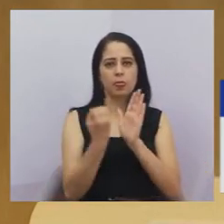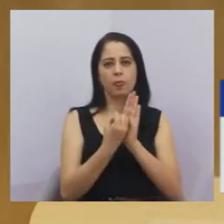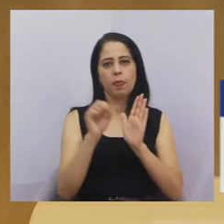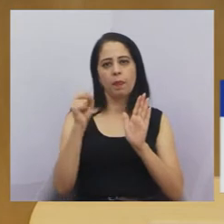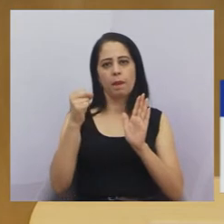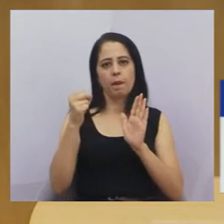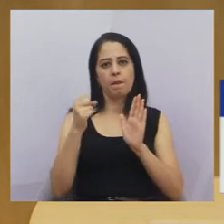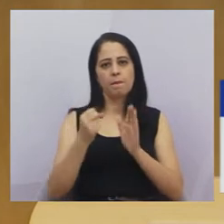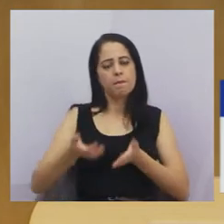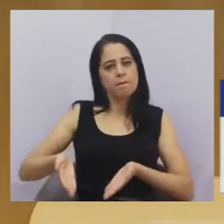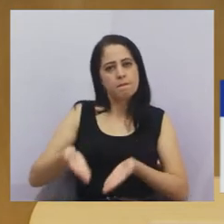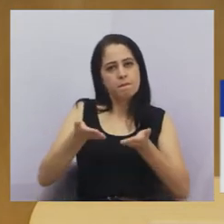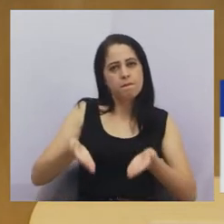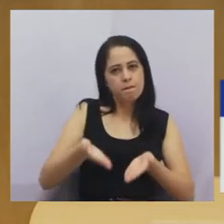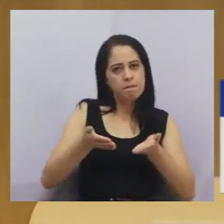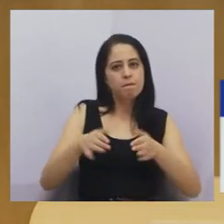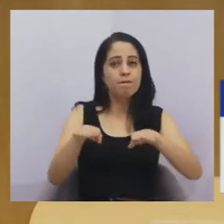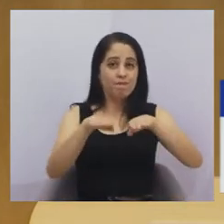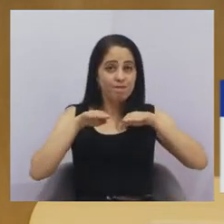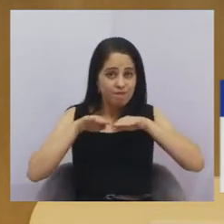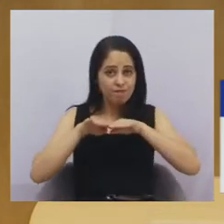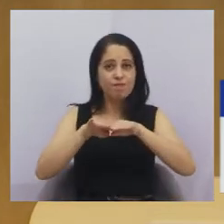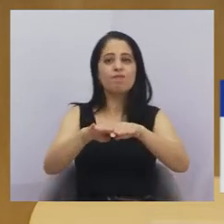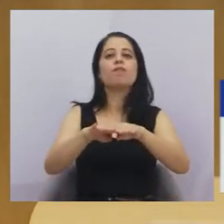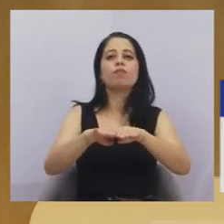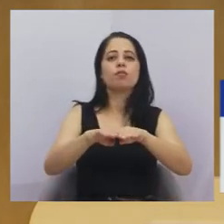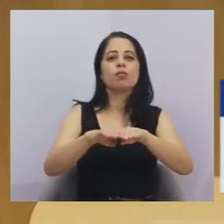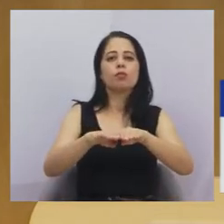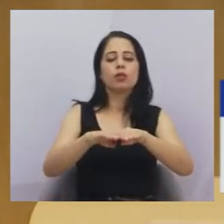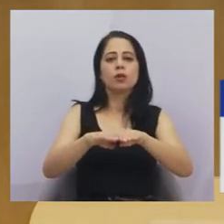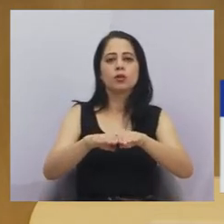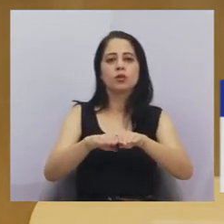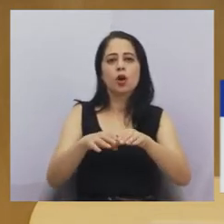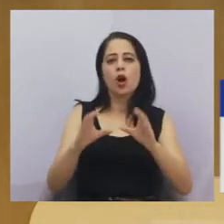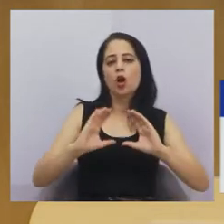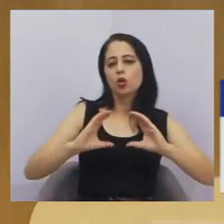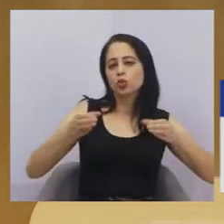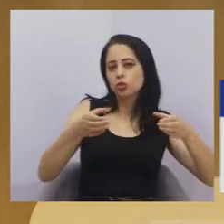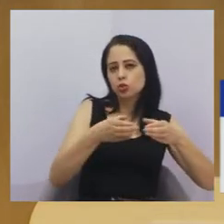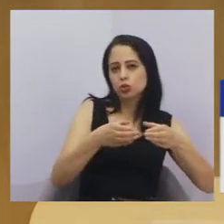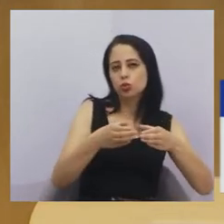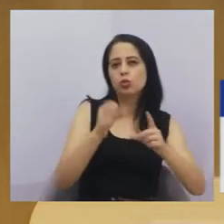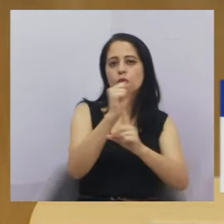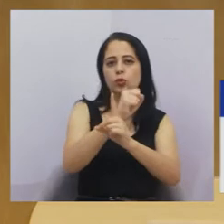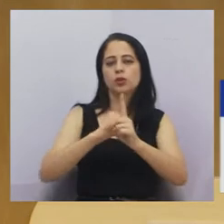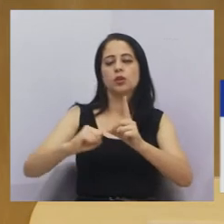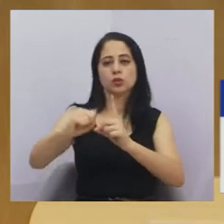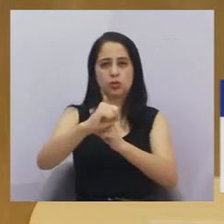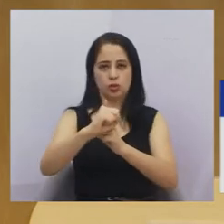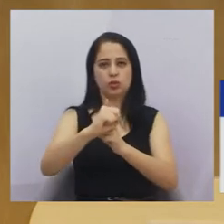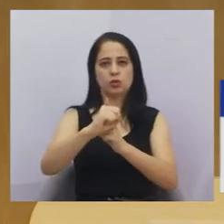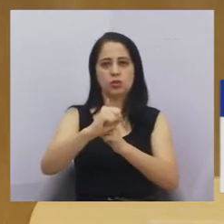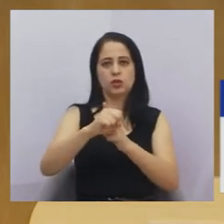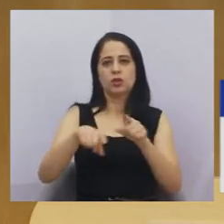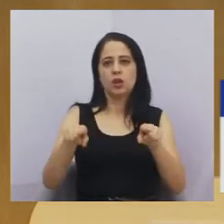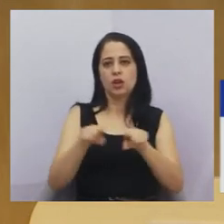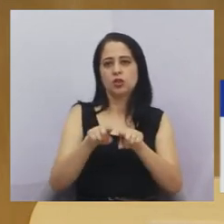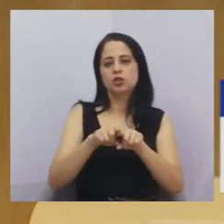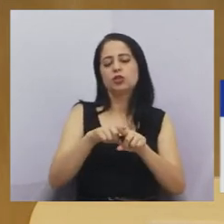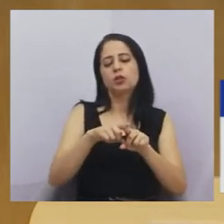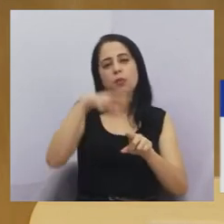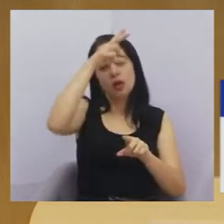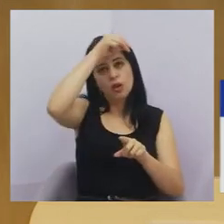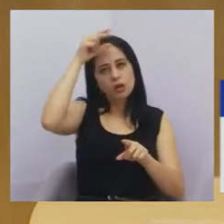8º, promover em parceria com os demais órgãos da administração públicas e com a sociedade civil programas de direitos